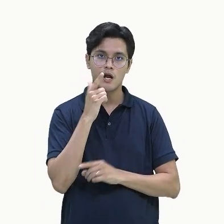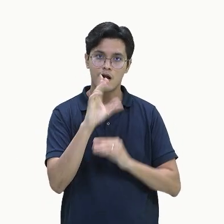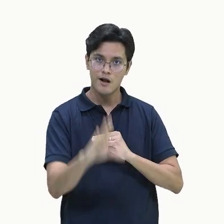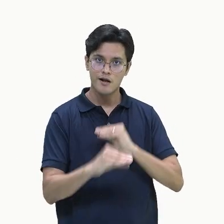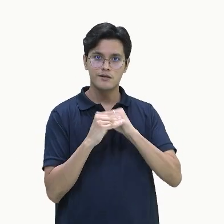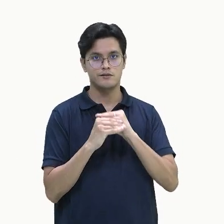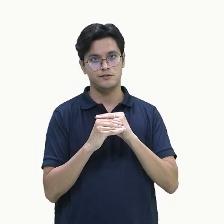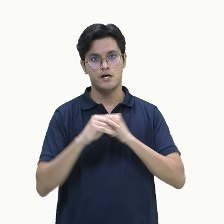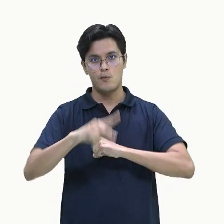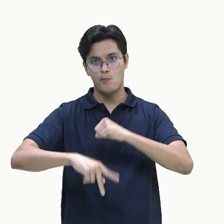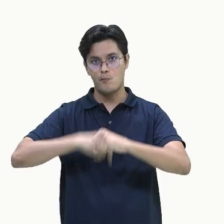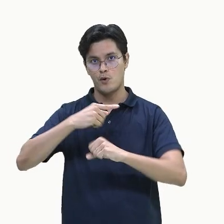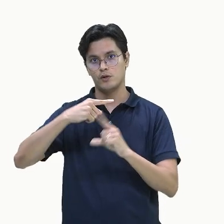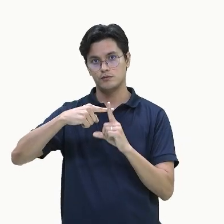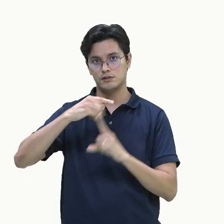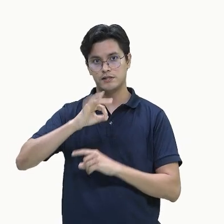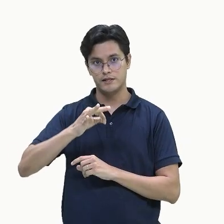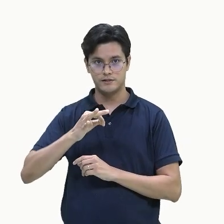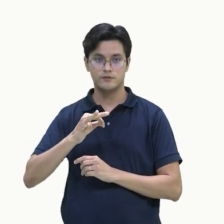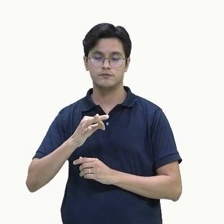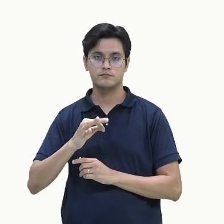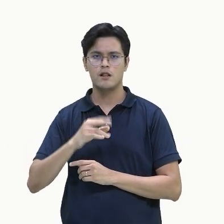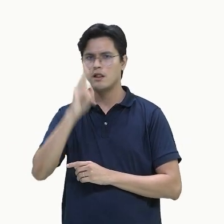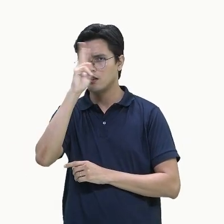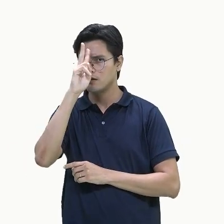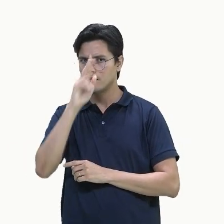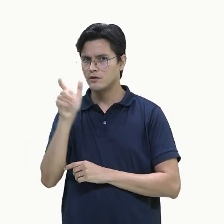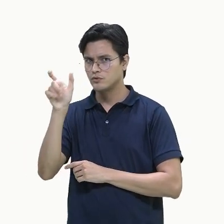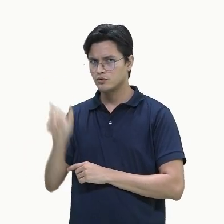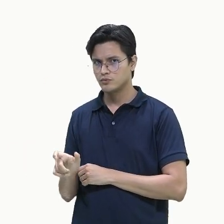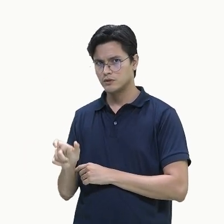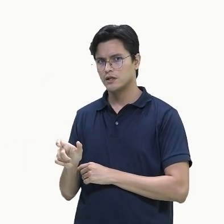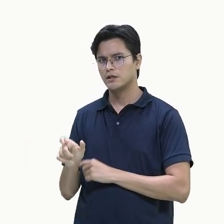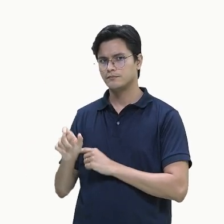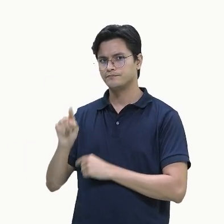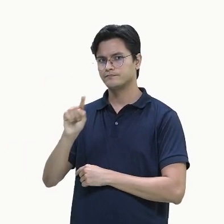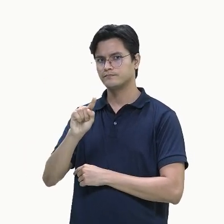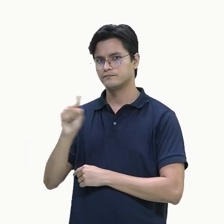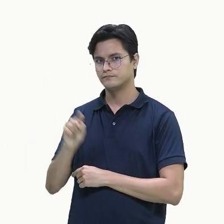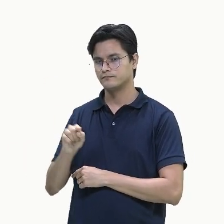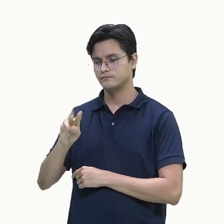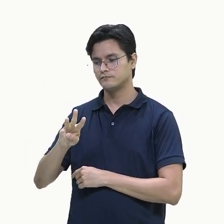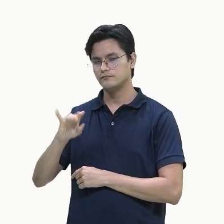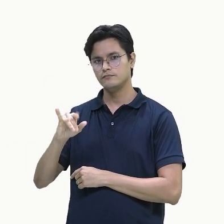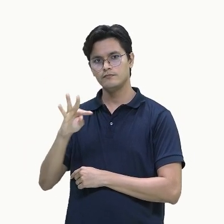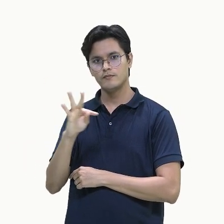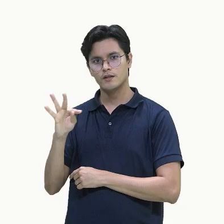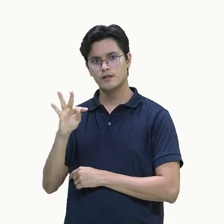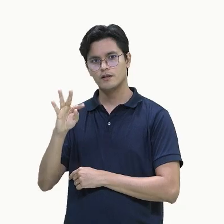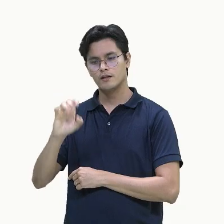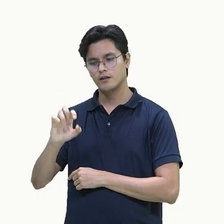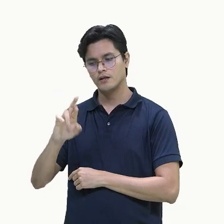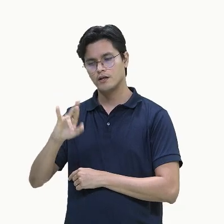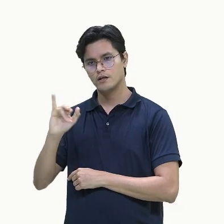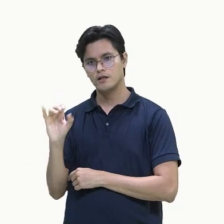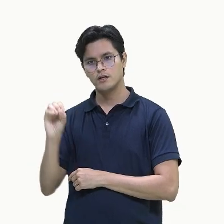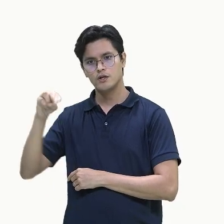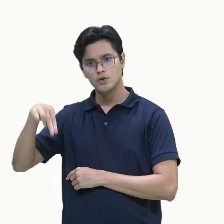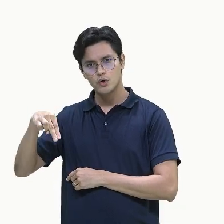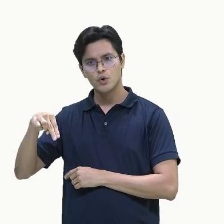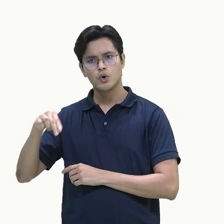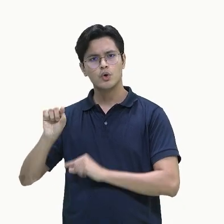Esse Deuterium, e a gente coloca aqui ionização, porque o que vai acontecer? É exatamente isso.